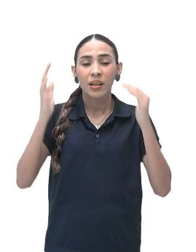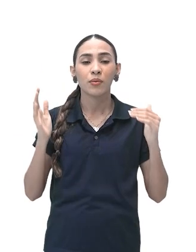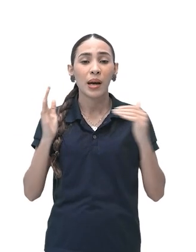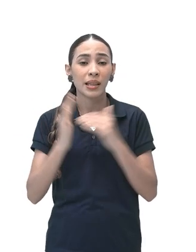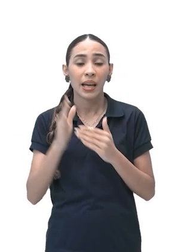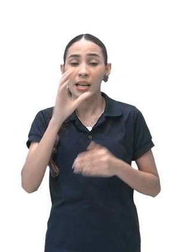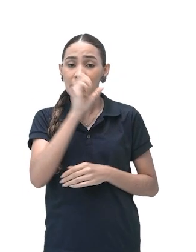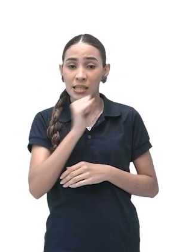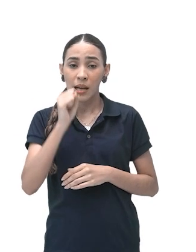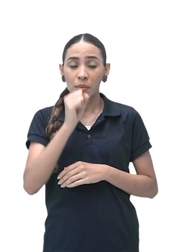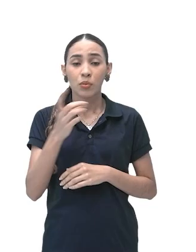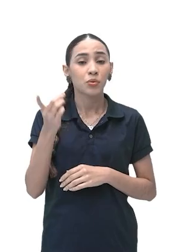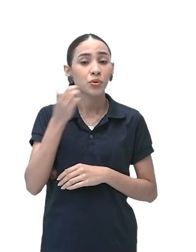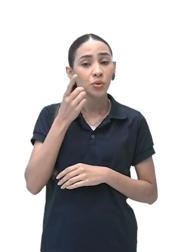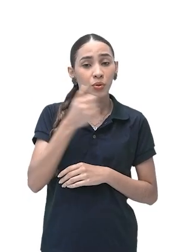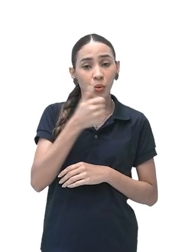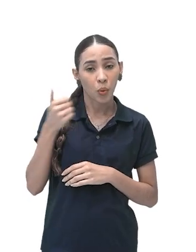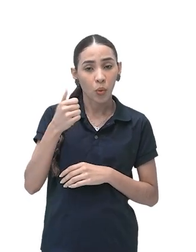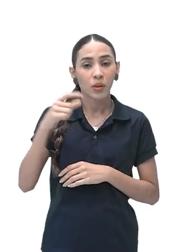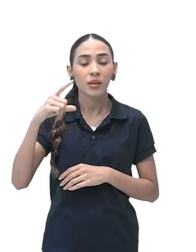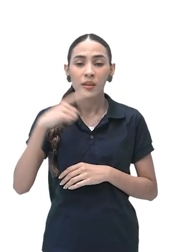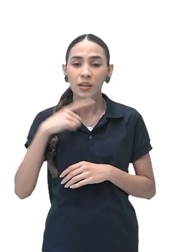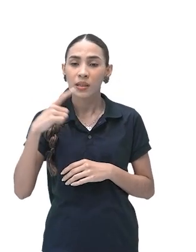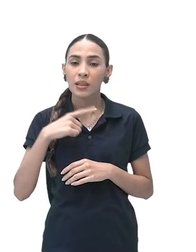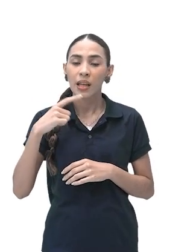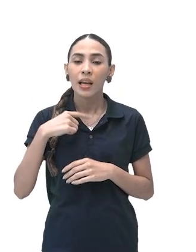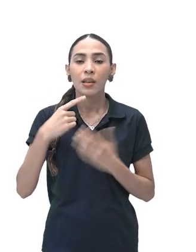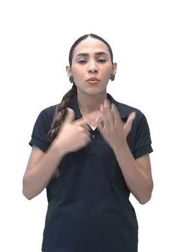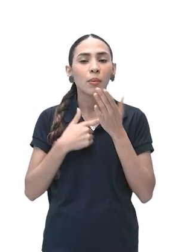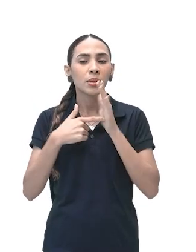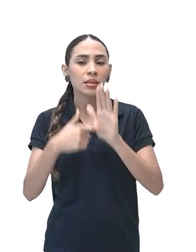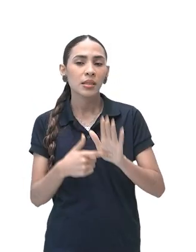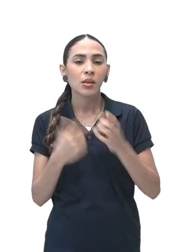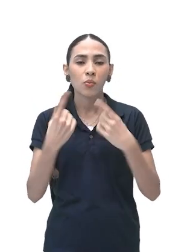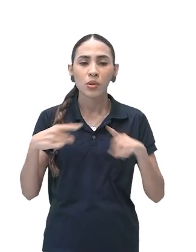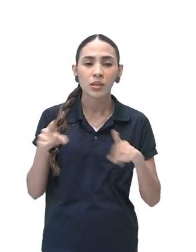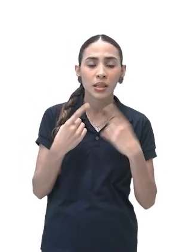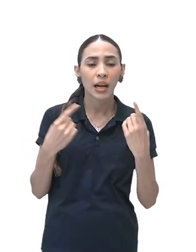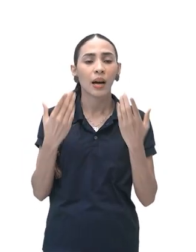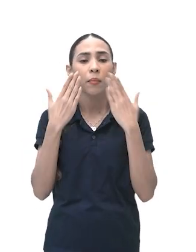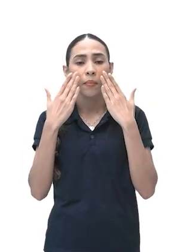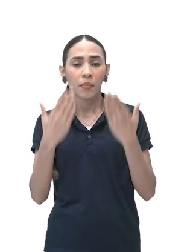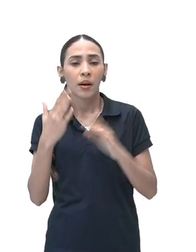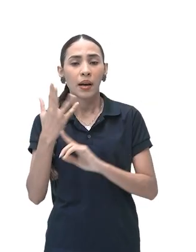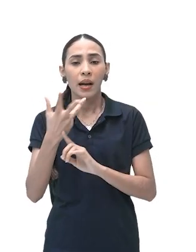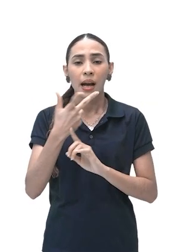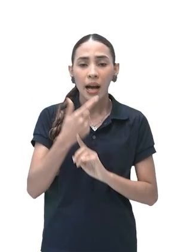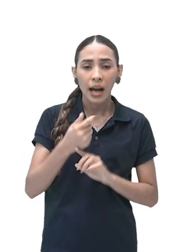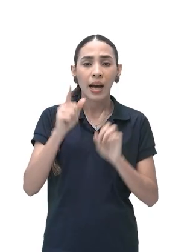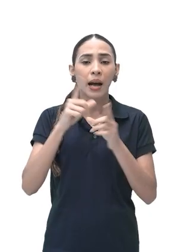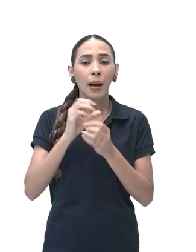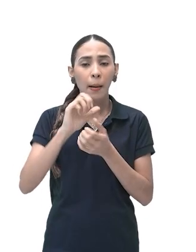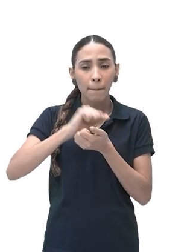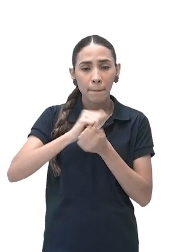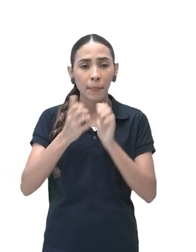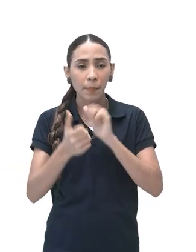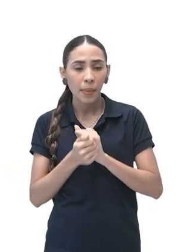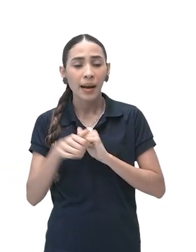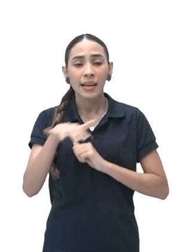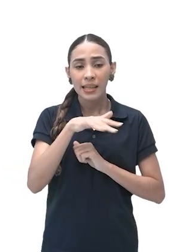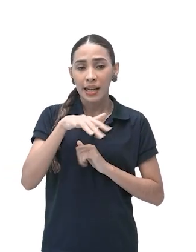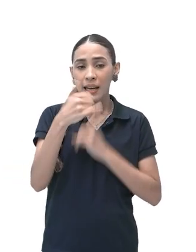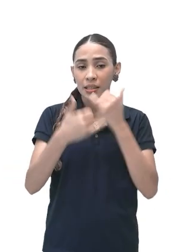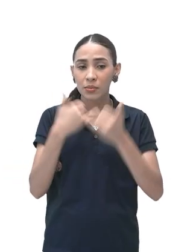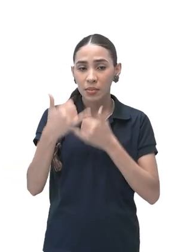até sábado 11, com shows musicais, exposições de artes plásticas, artesanato e espaço kids